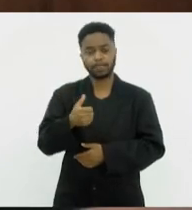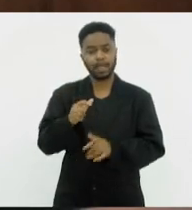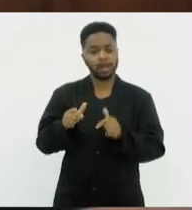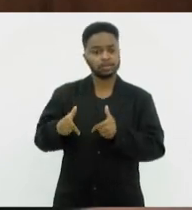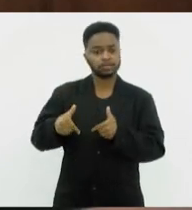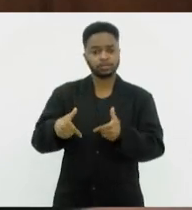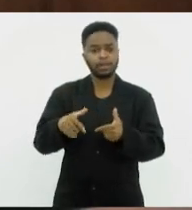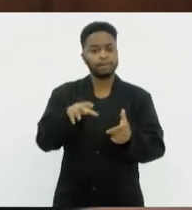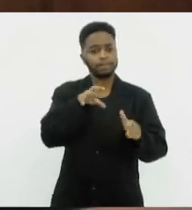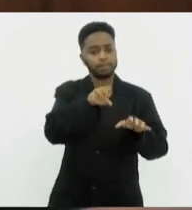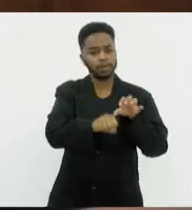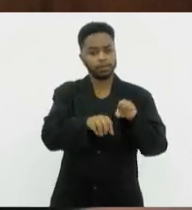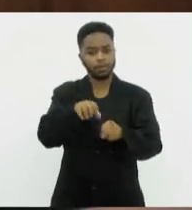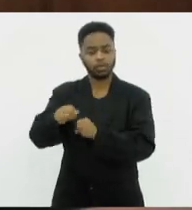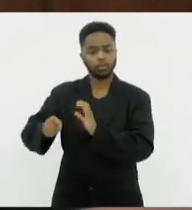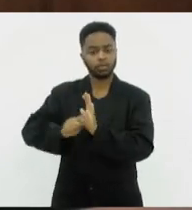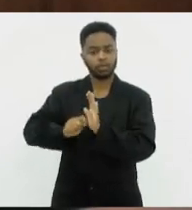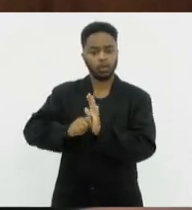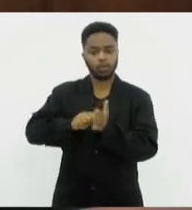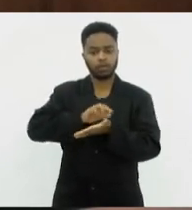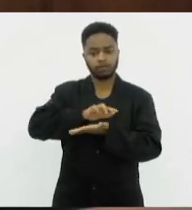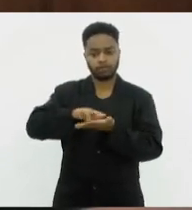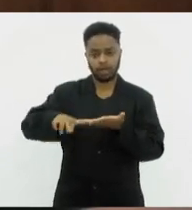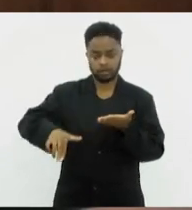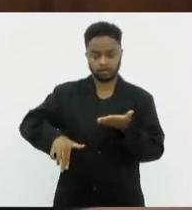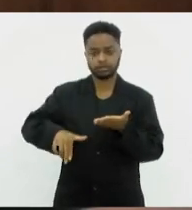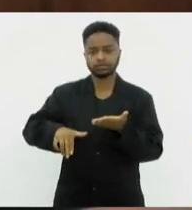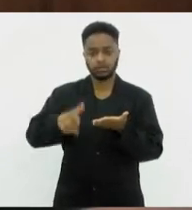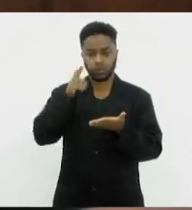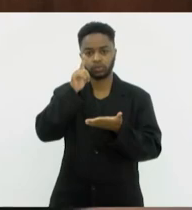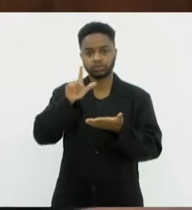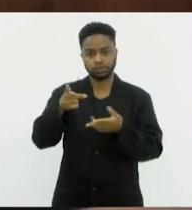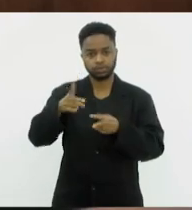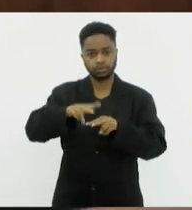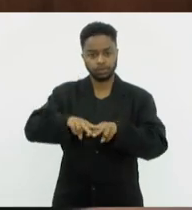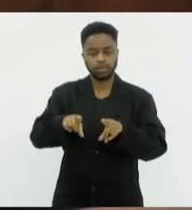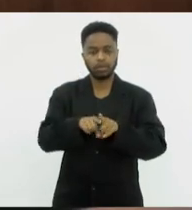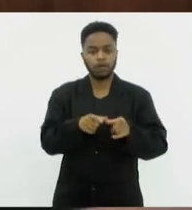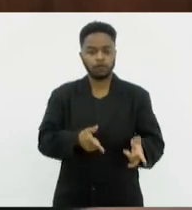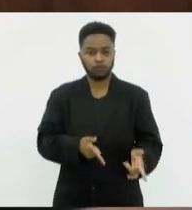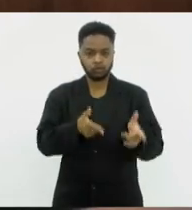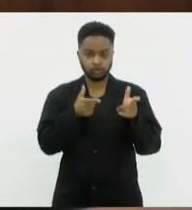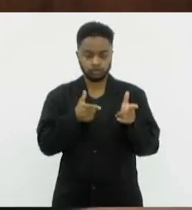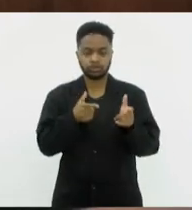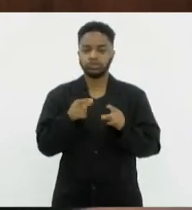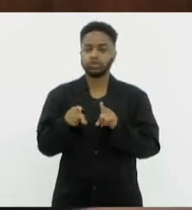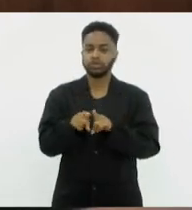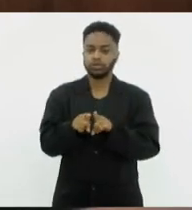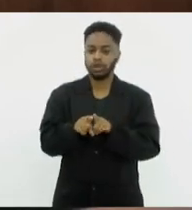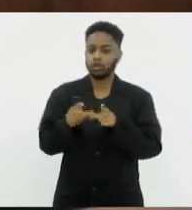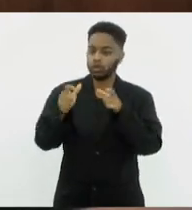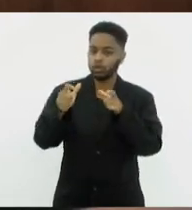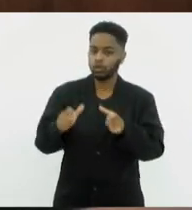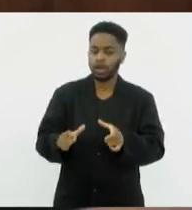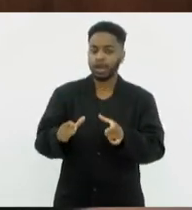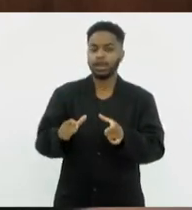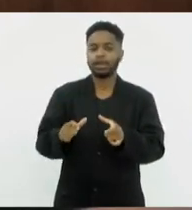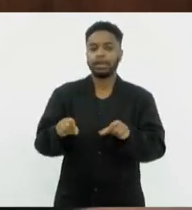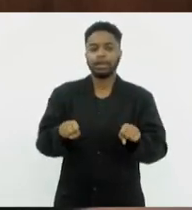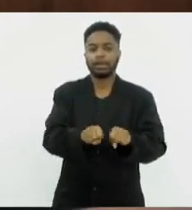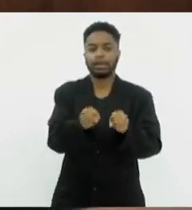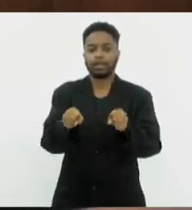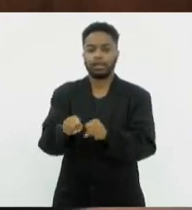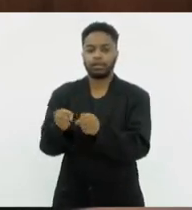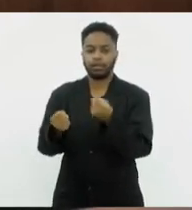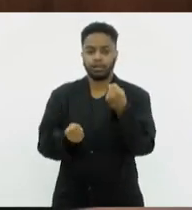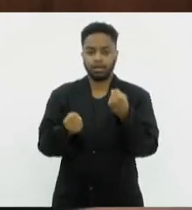de droga expressiva que foi apreendida, fuzil e um local de desmanche de carro.